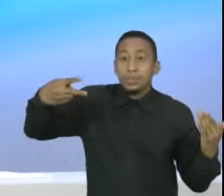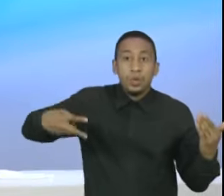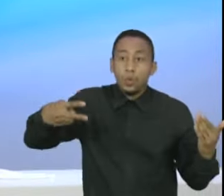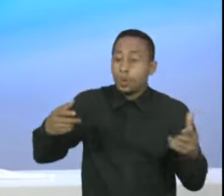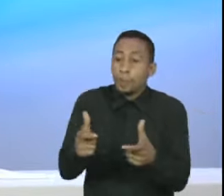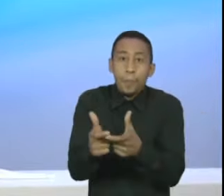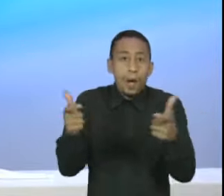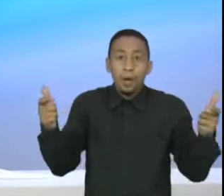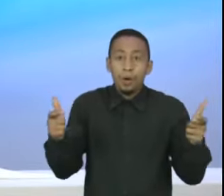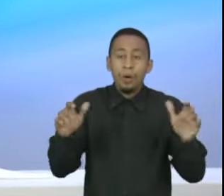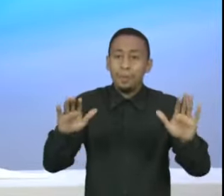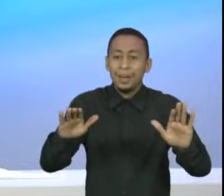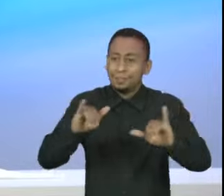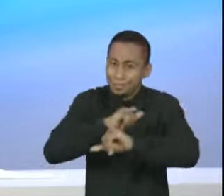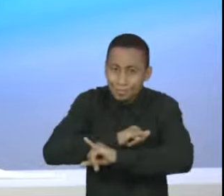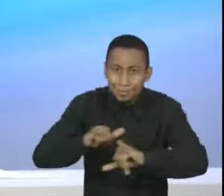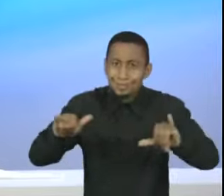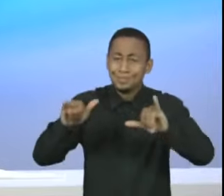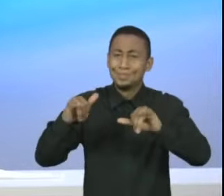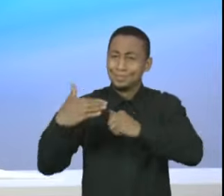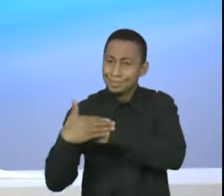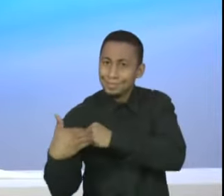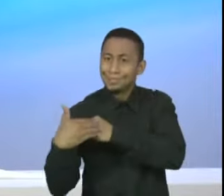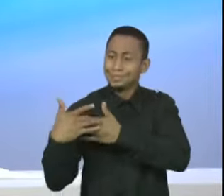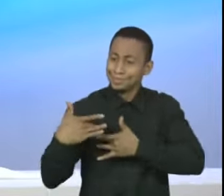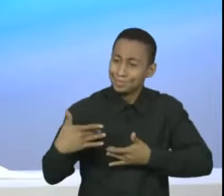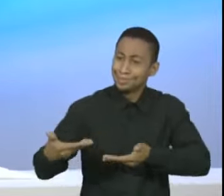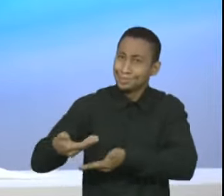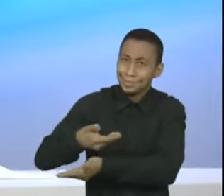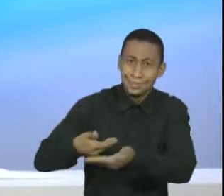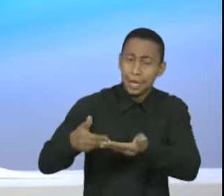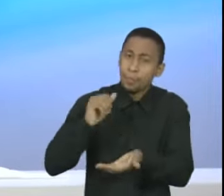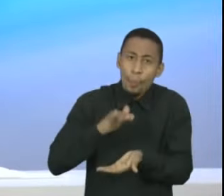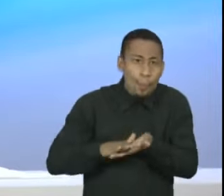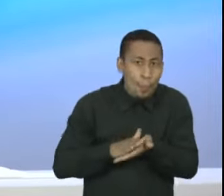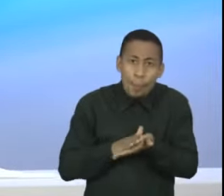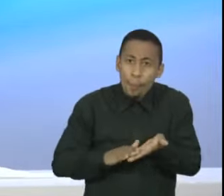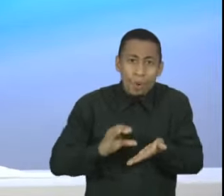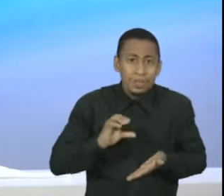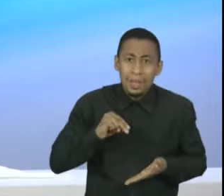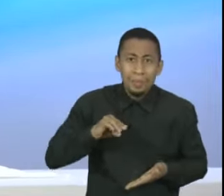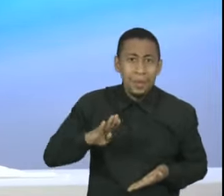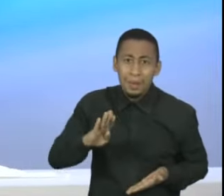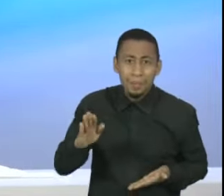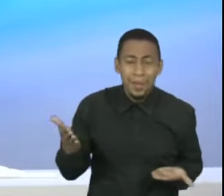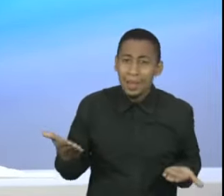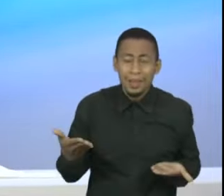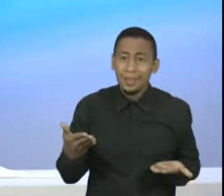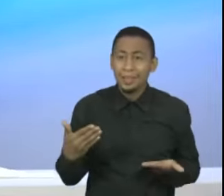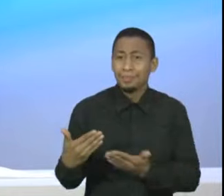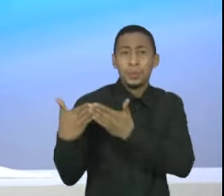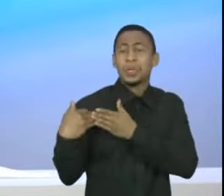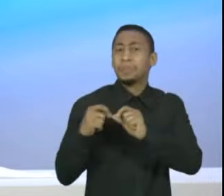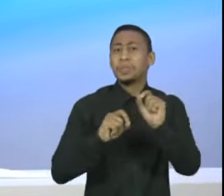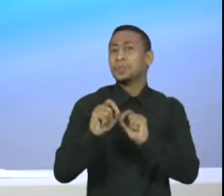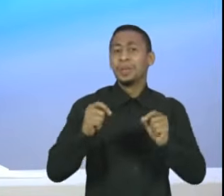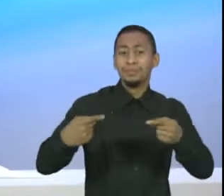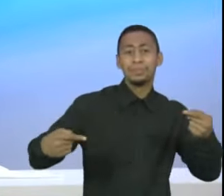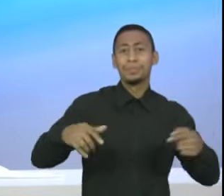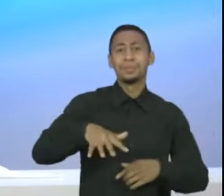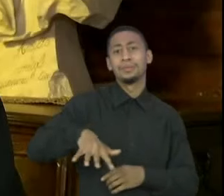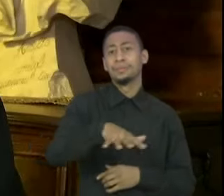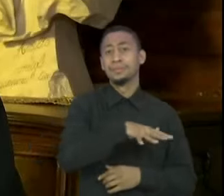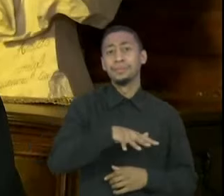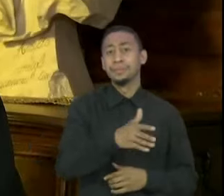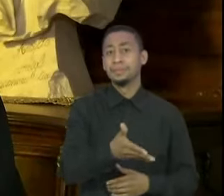de acolhimento enfim alguma qual é o papel da CNBB hoje nesse debate público Dom Ângelo